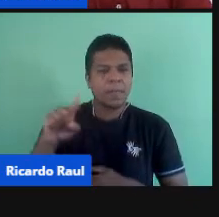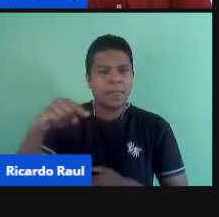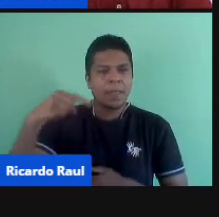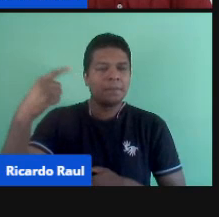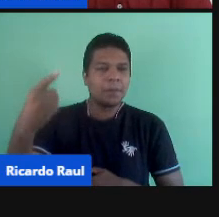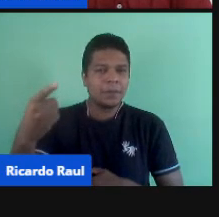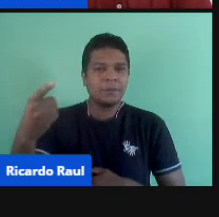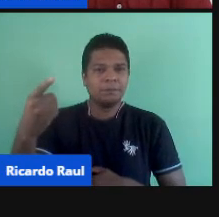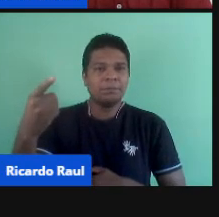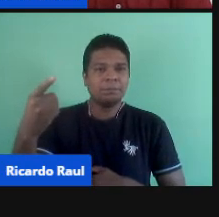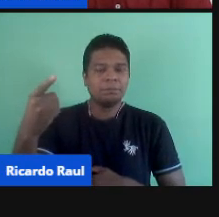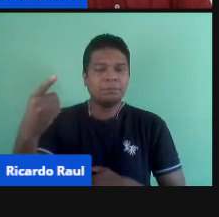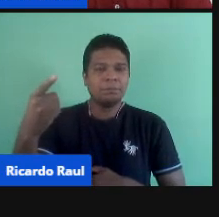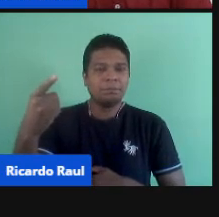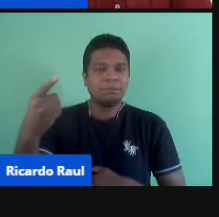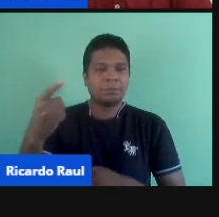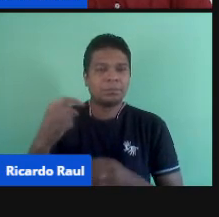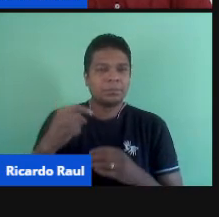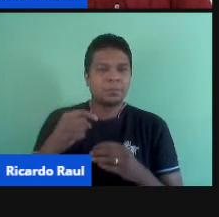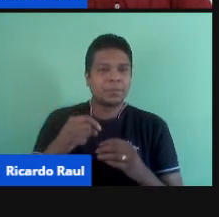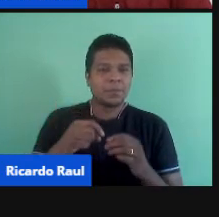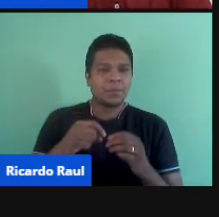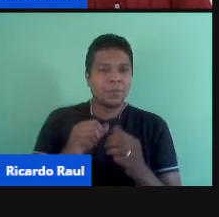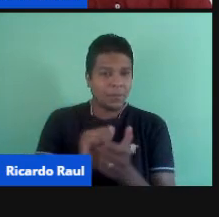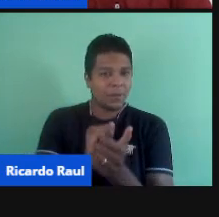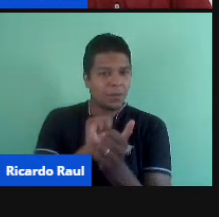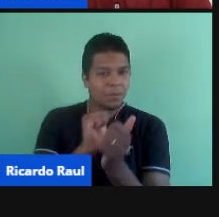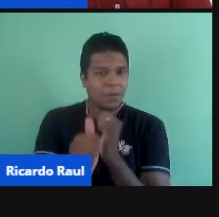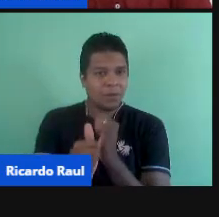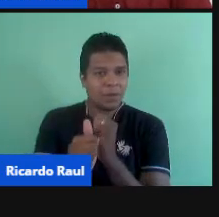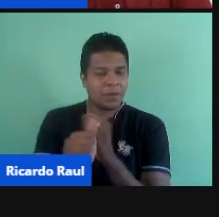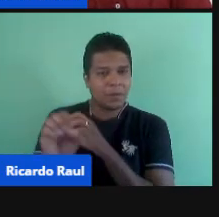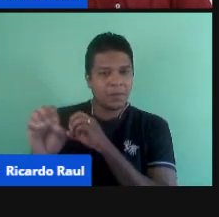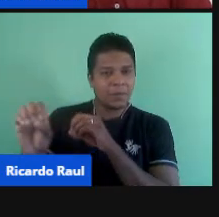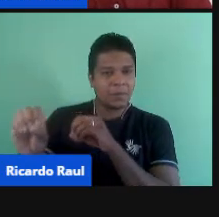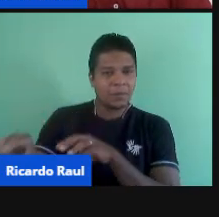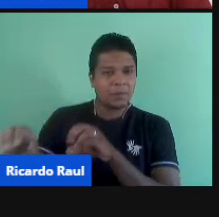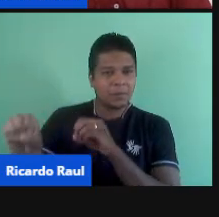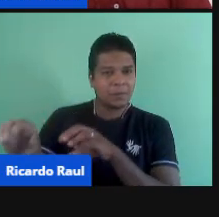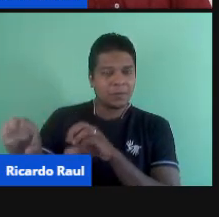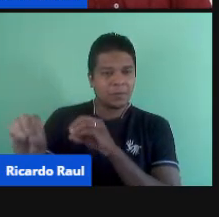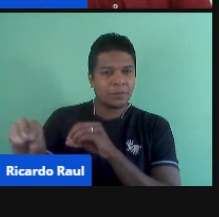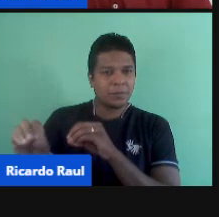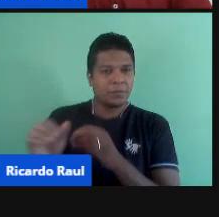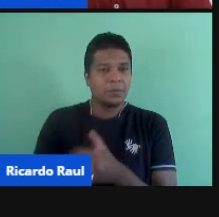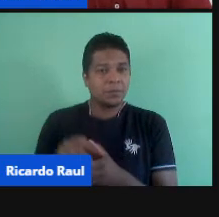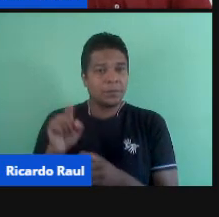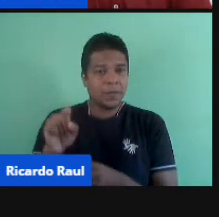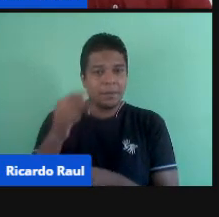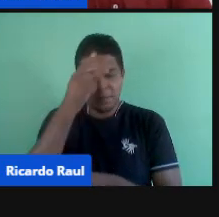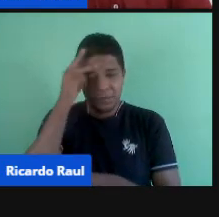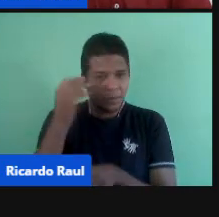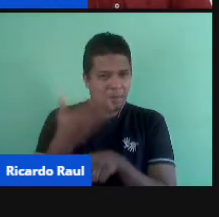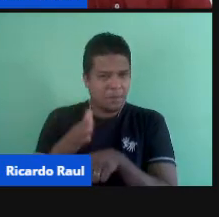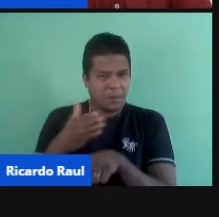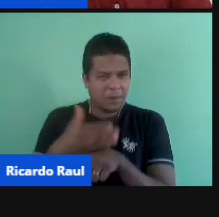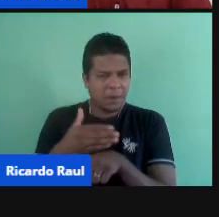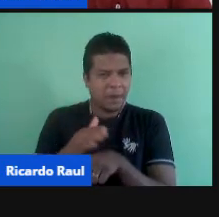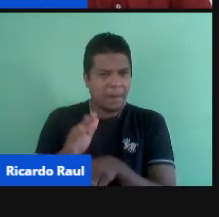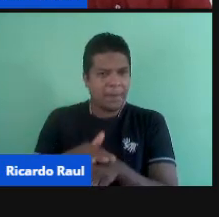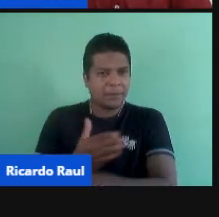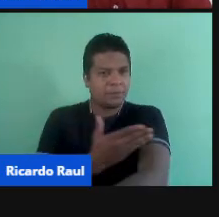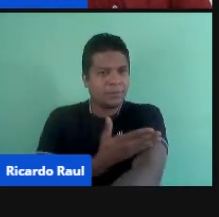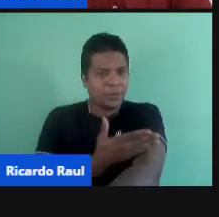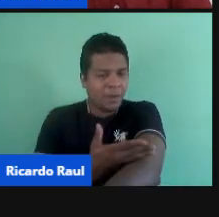seguida, o esporte é educação. Então, quem pratica esporte é mais educado, nós